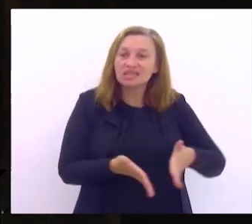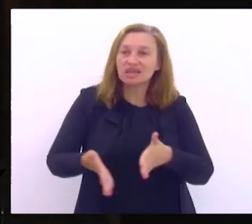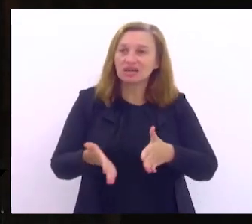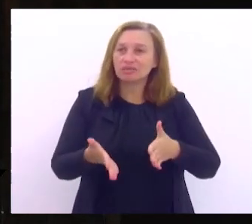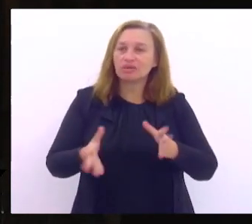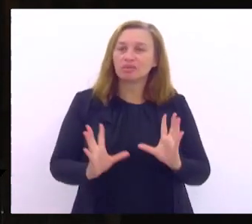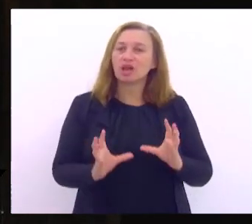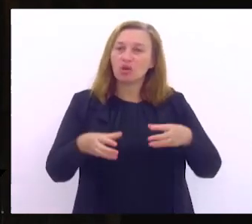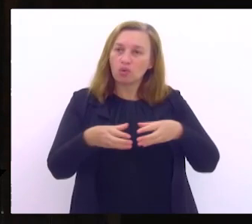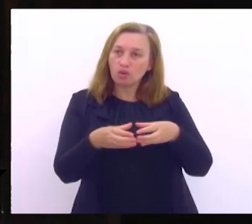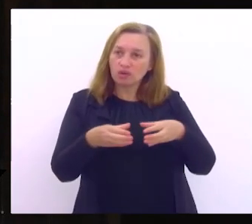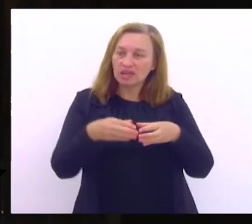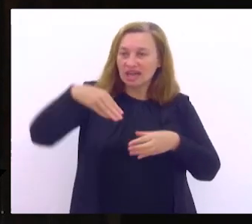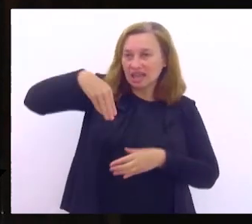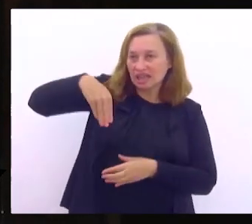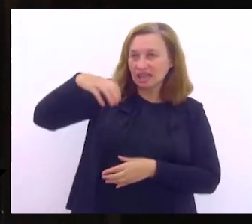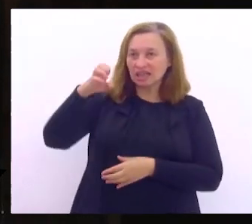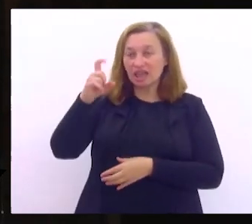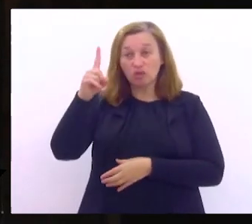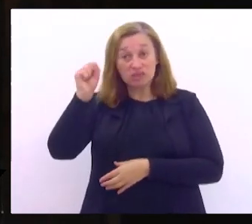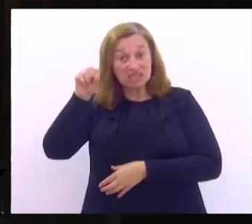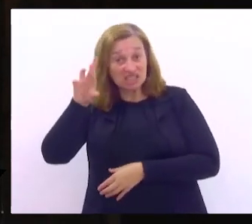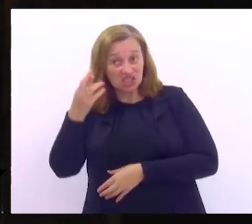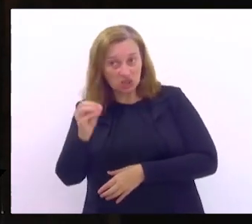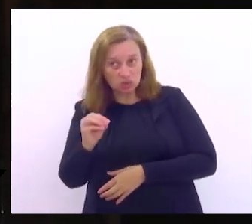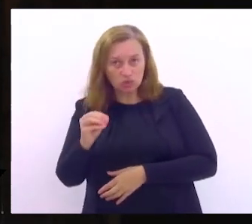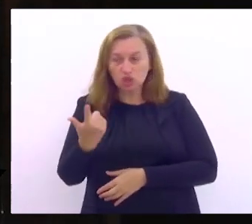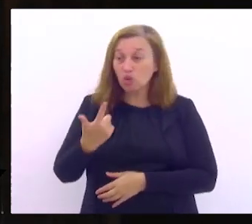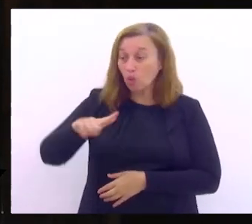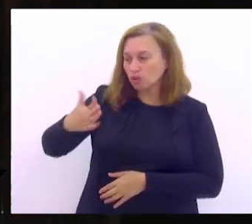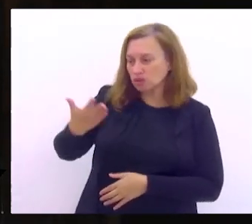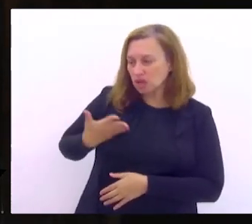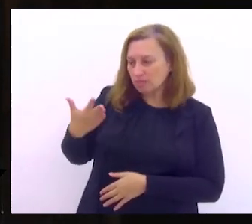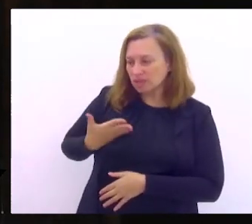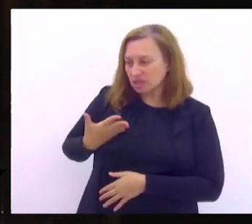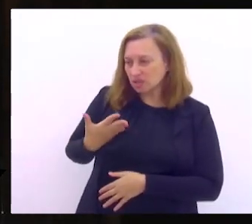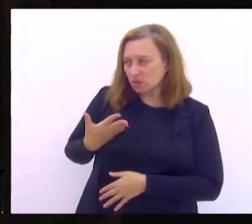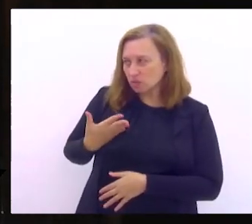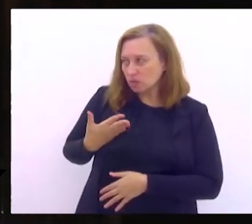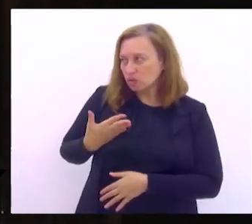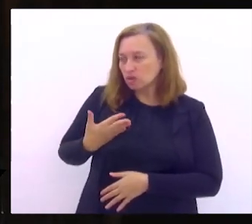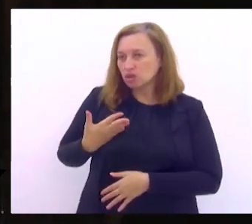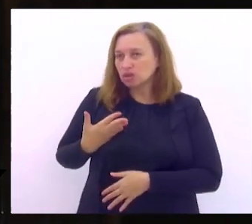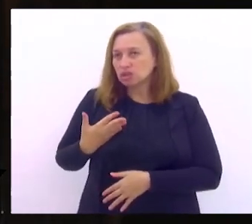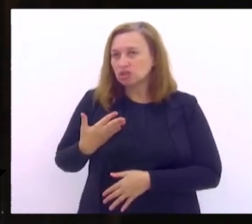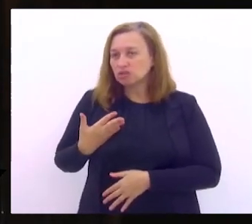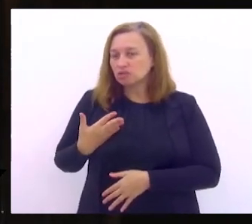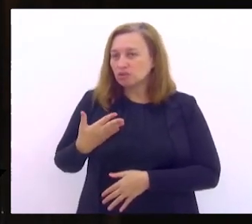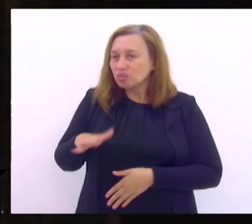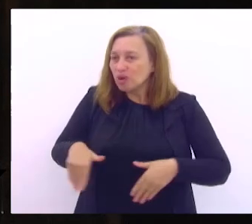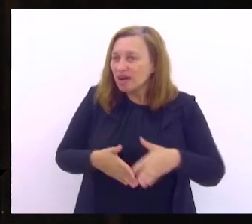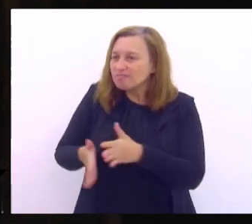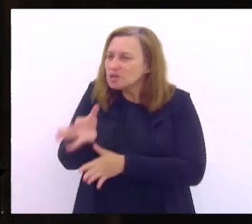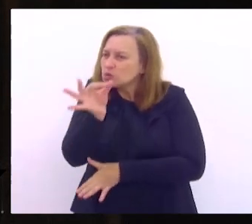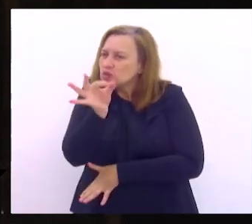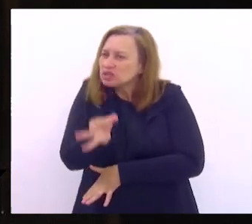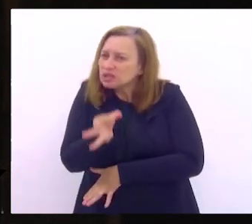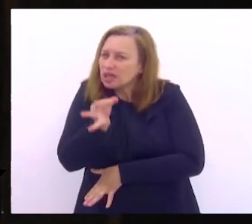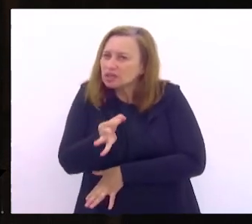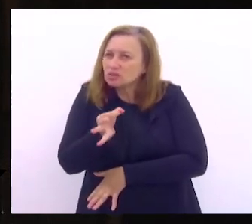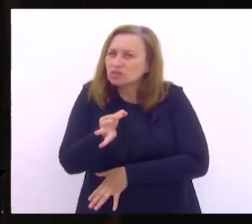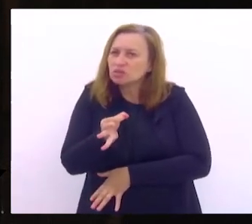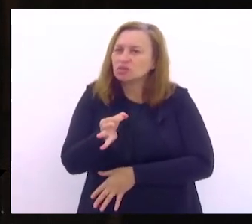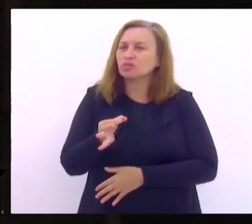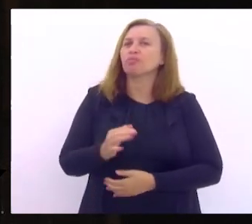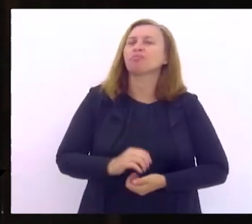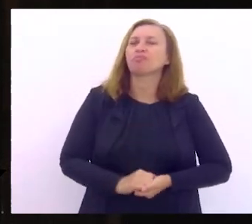pelo Nelsinho, pelo Pedrão e por outros, eles percorreram o caminho certo.